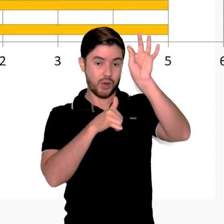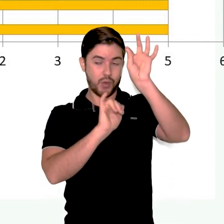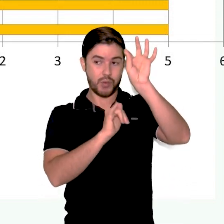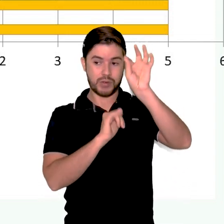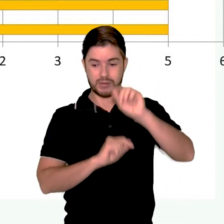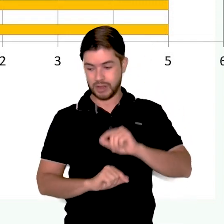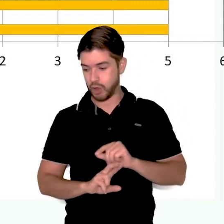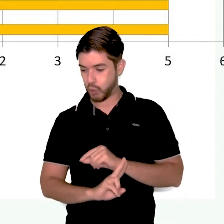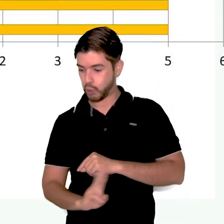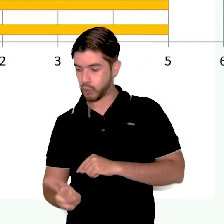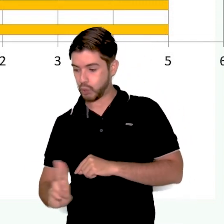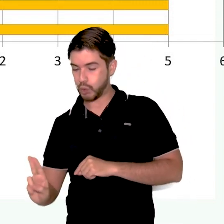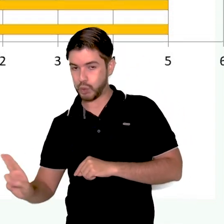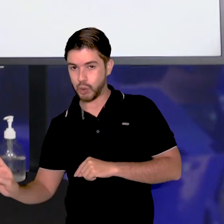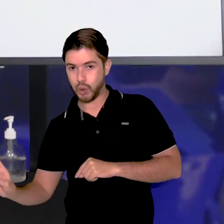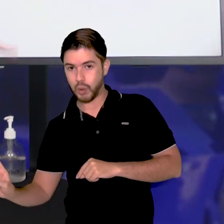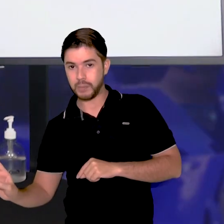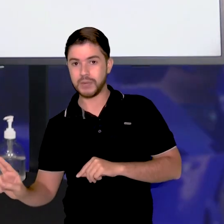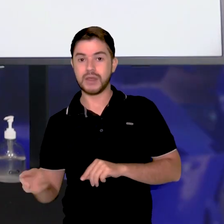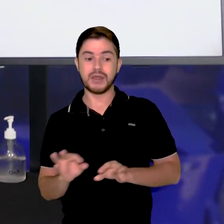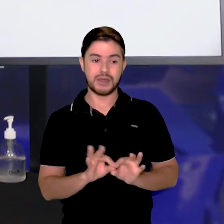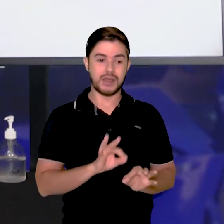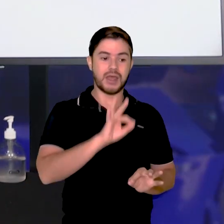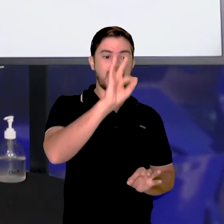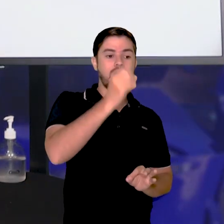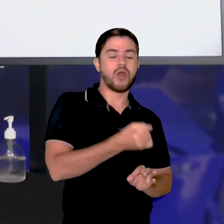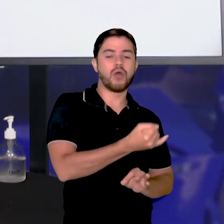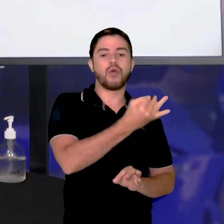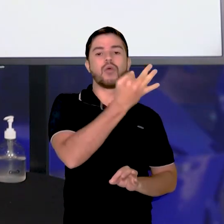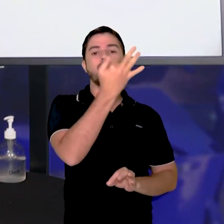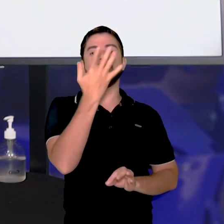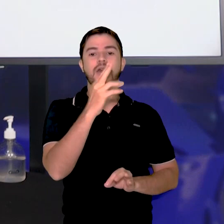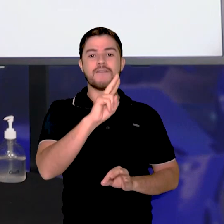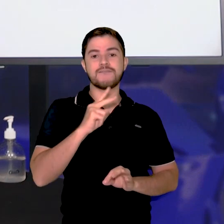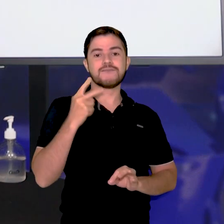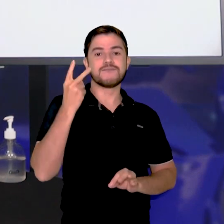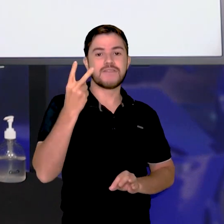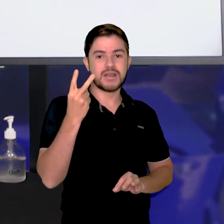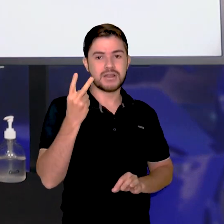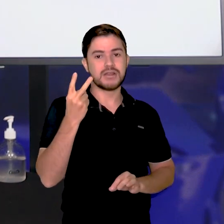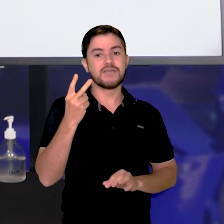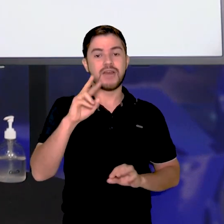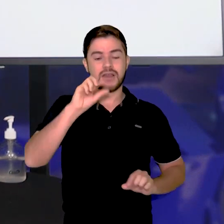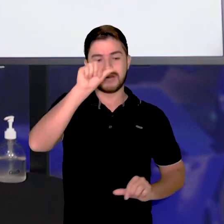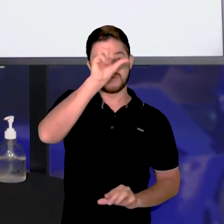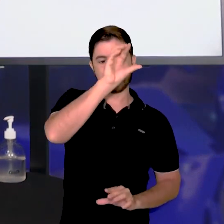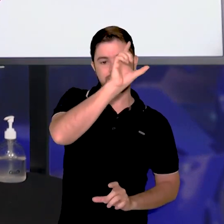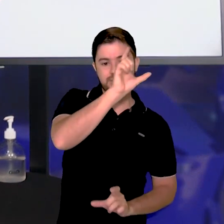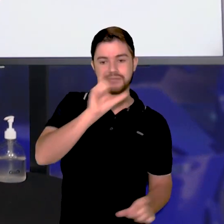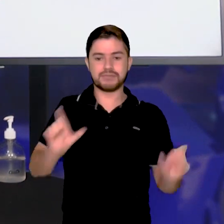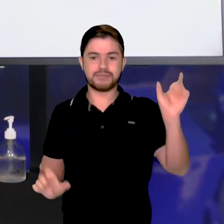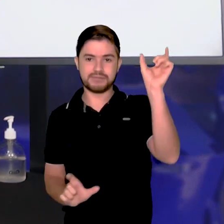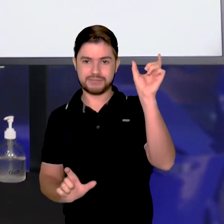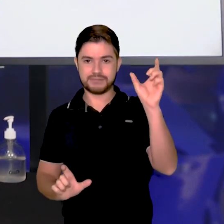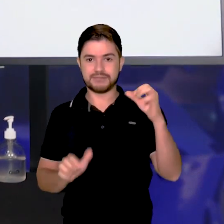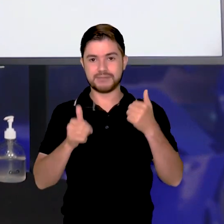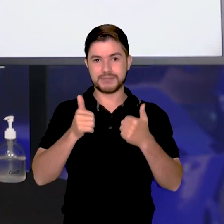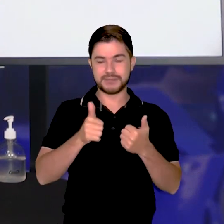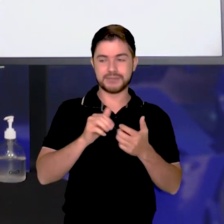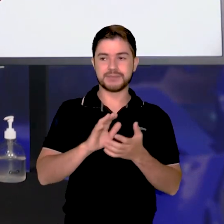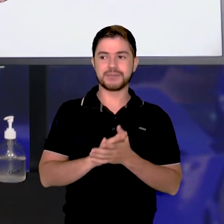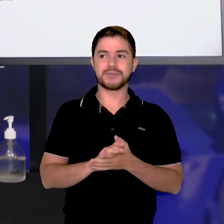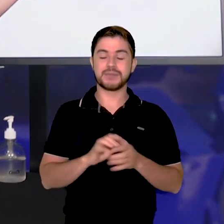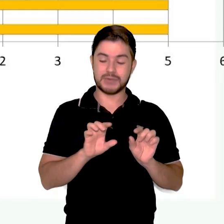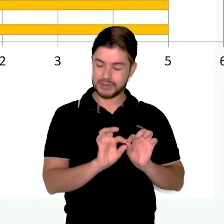Y para a frequência, no gráfico de barras a gente vai trocar essa lógica, tá bom? Então aqui, ó, no meu eixo